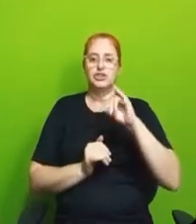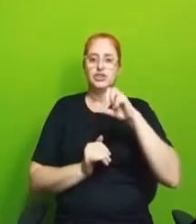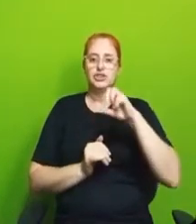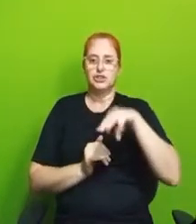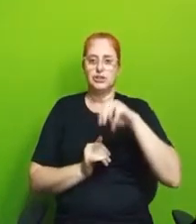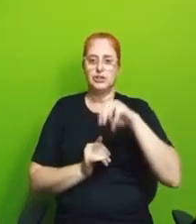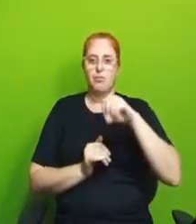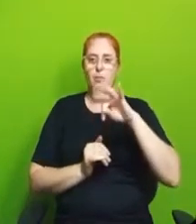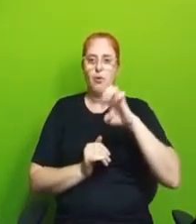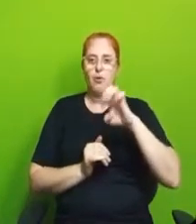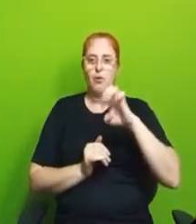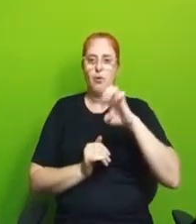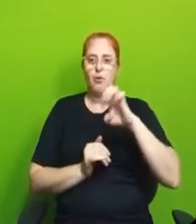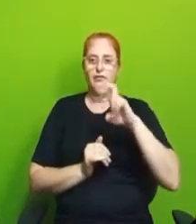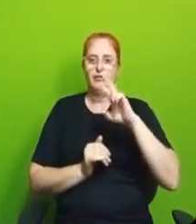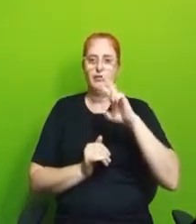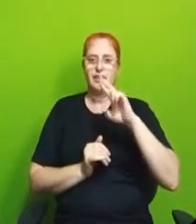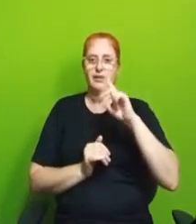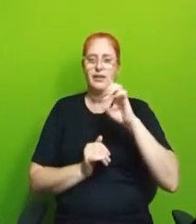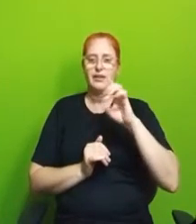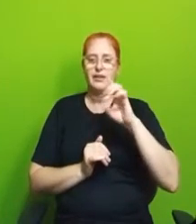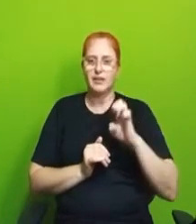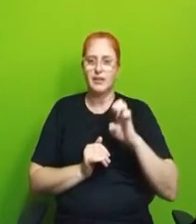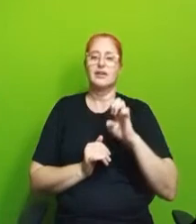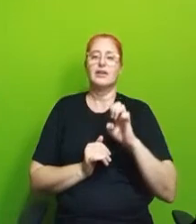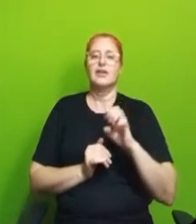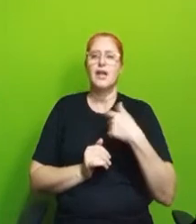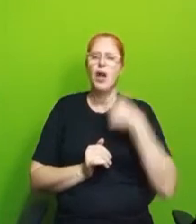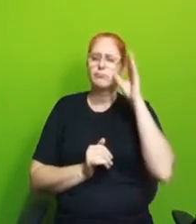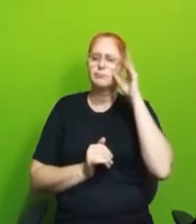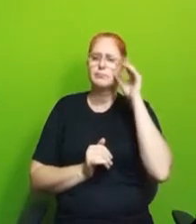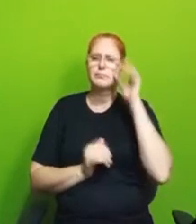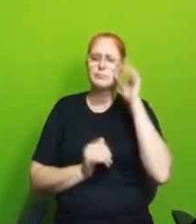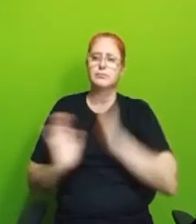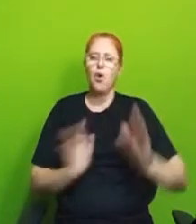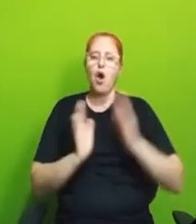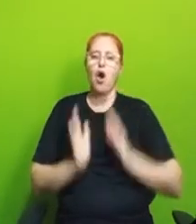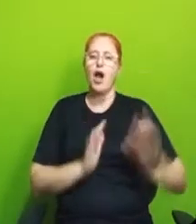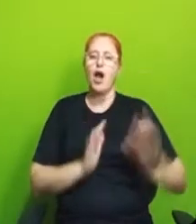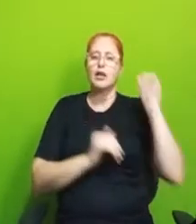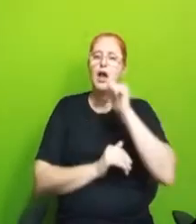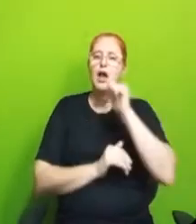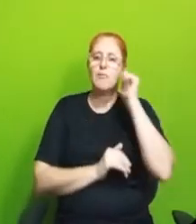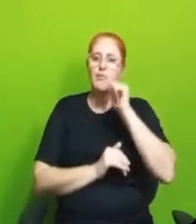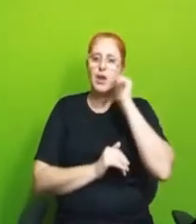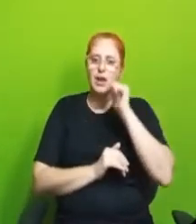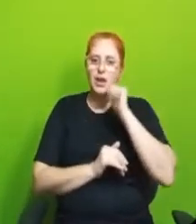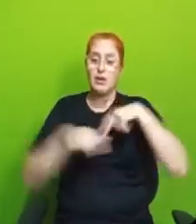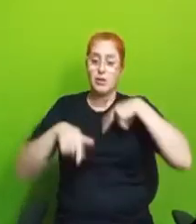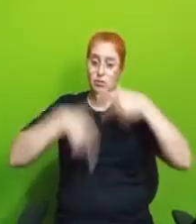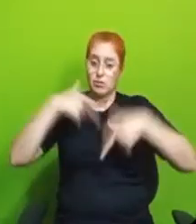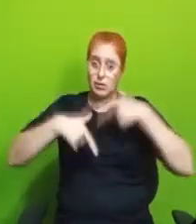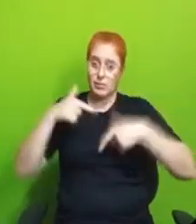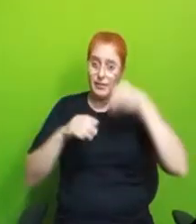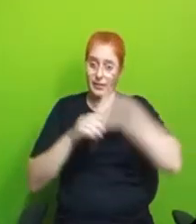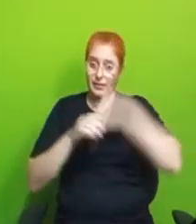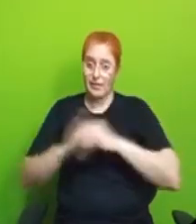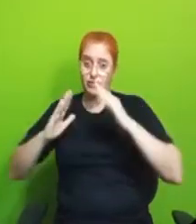Liberdade Vamos Embora, observando o cotidiano das mulheres no seu trabalho doméstico e de cuidados,